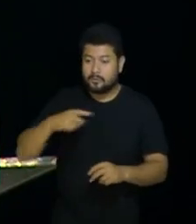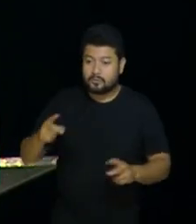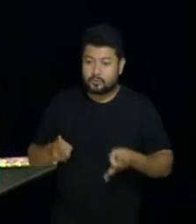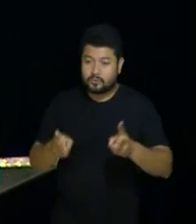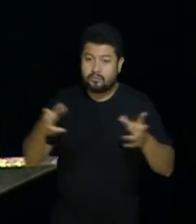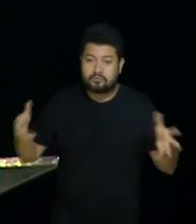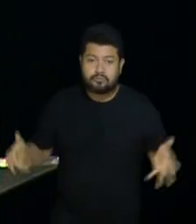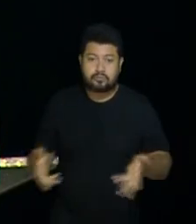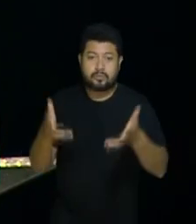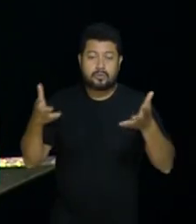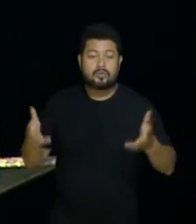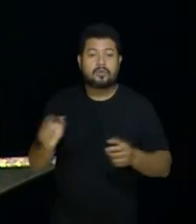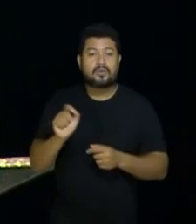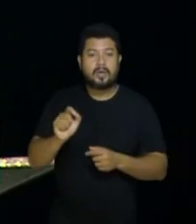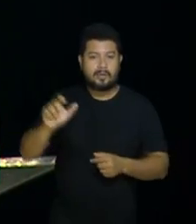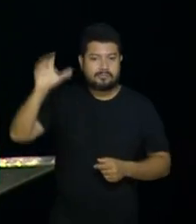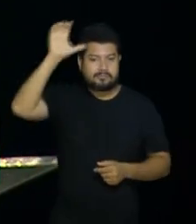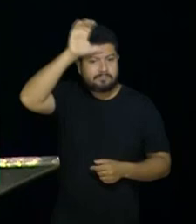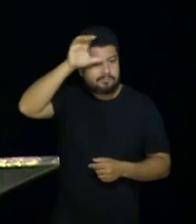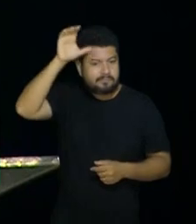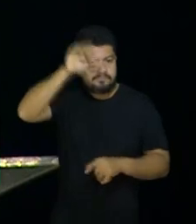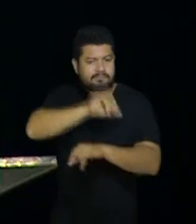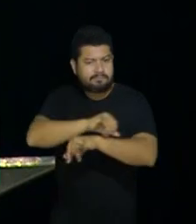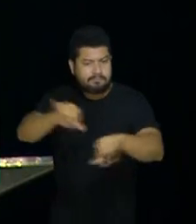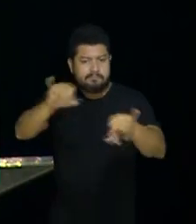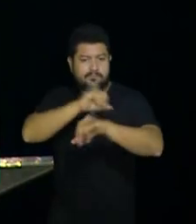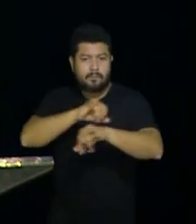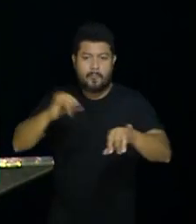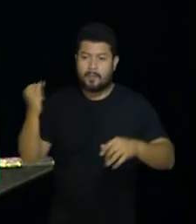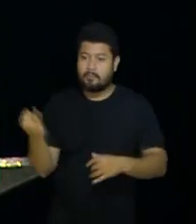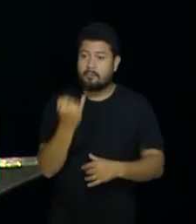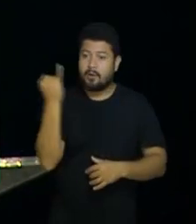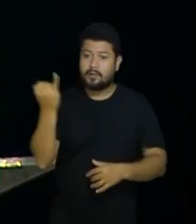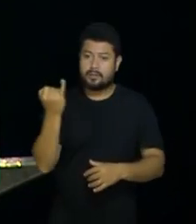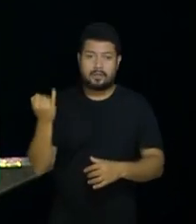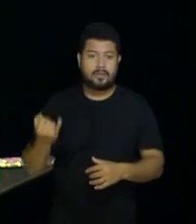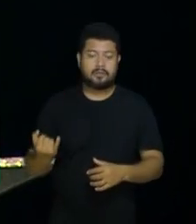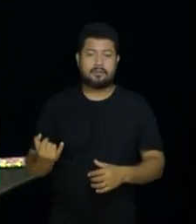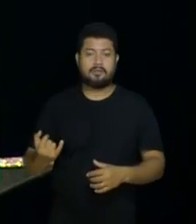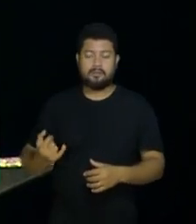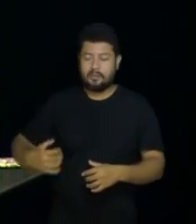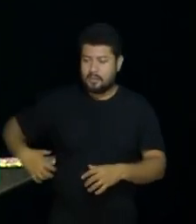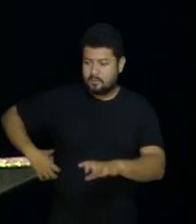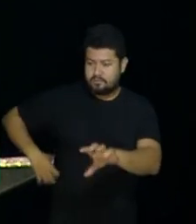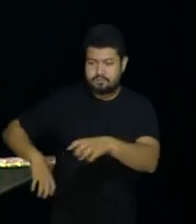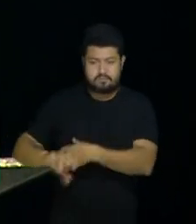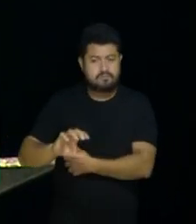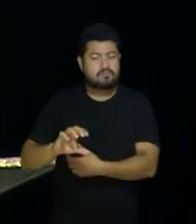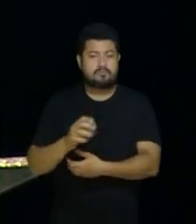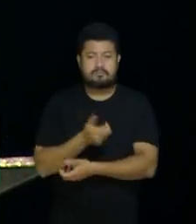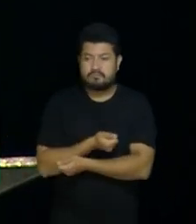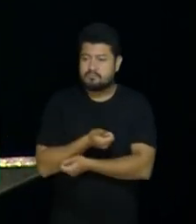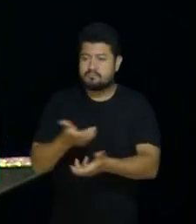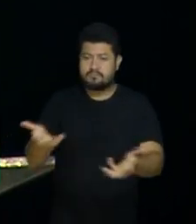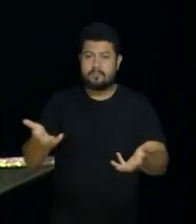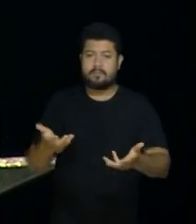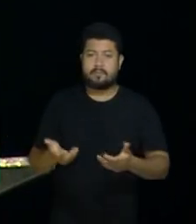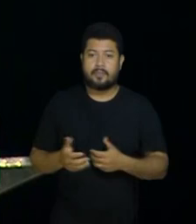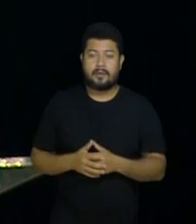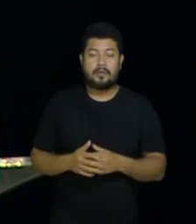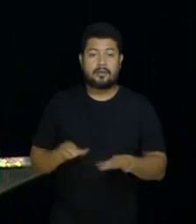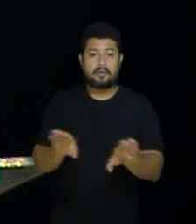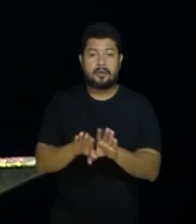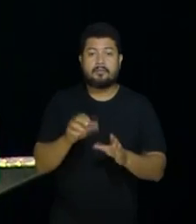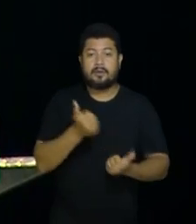a conscientização sobre a importância da doação de órgãos e apoiar iniciativas como